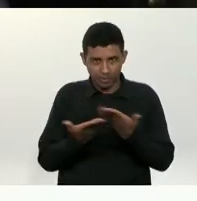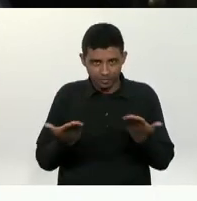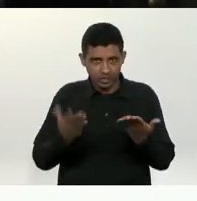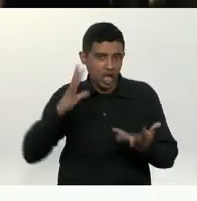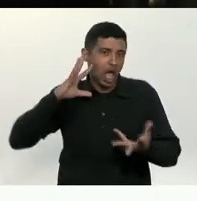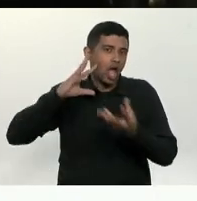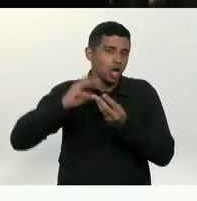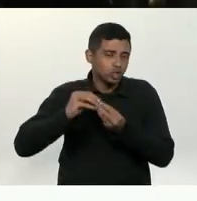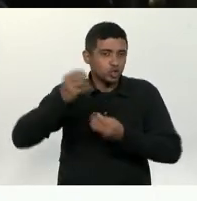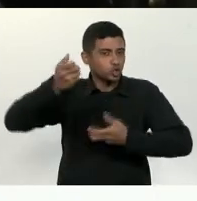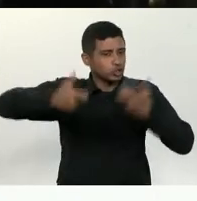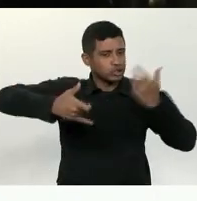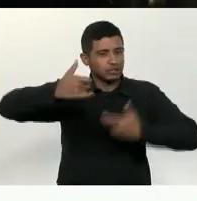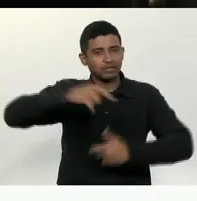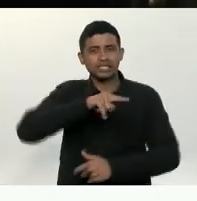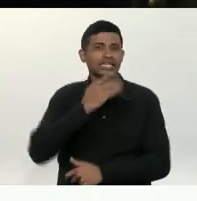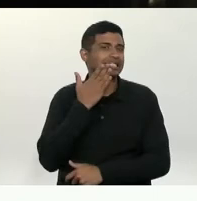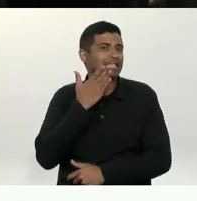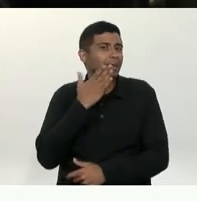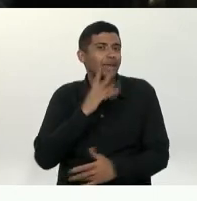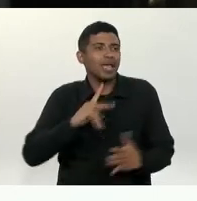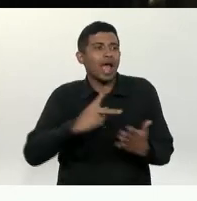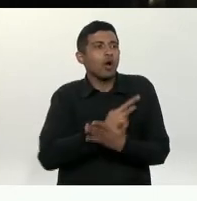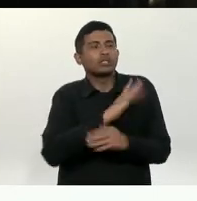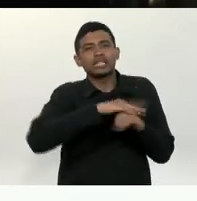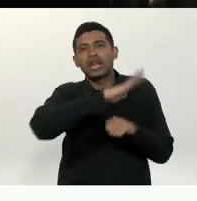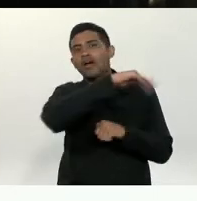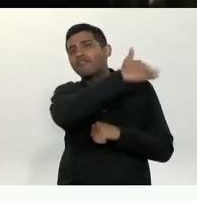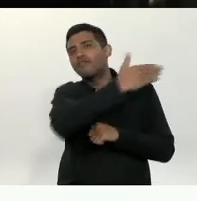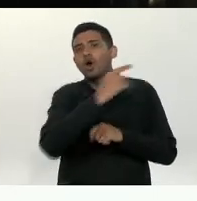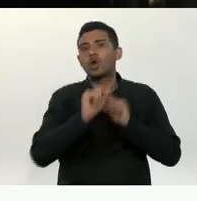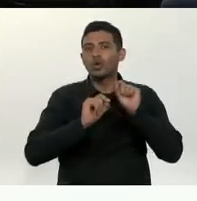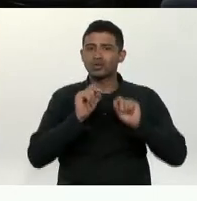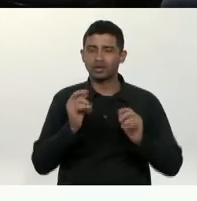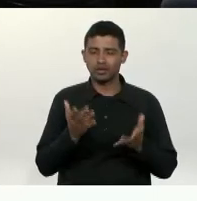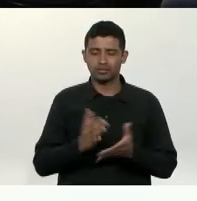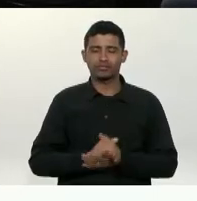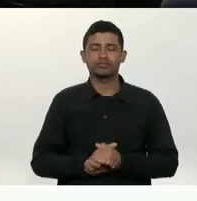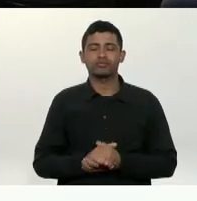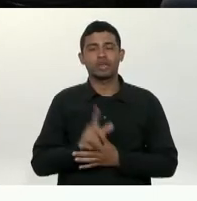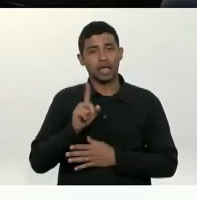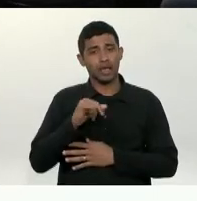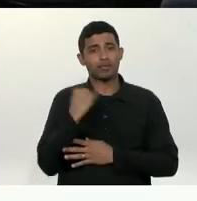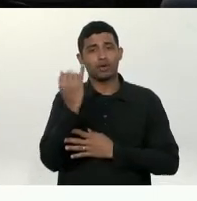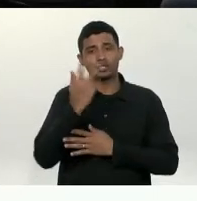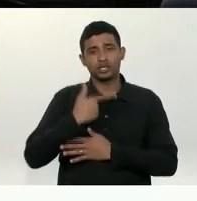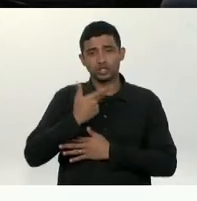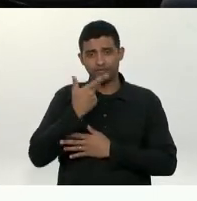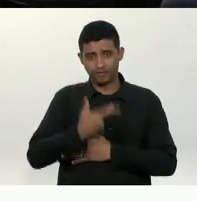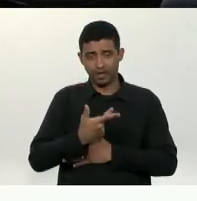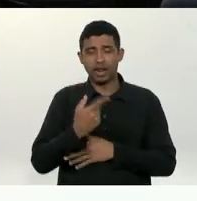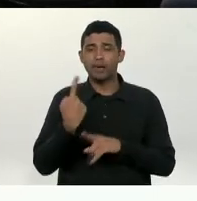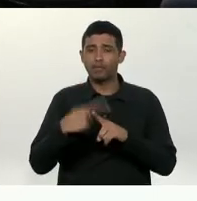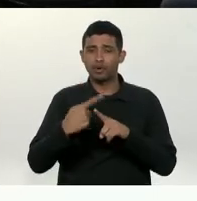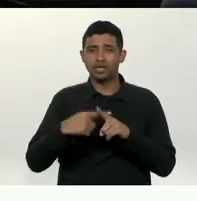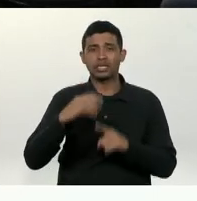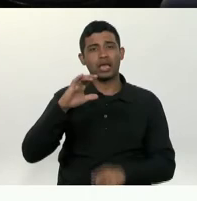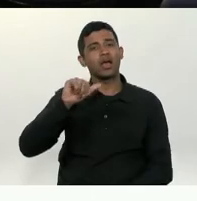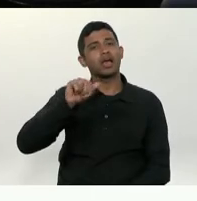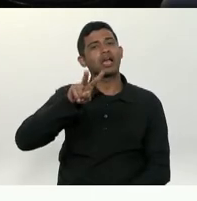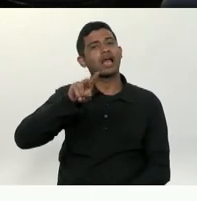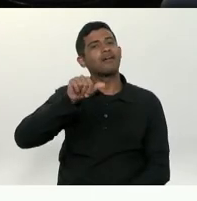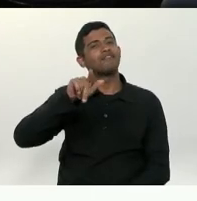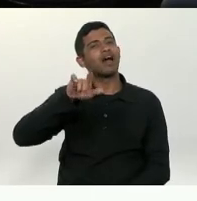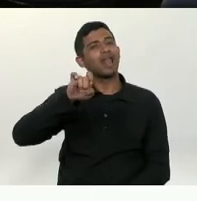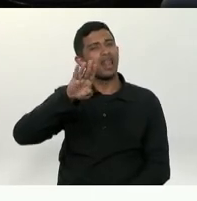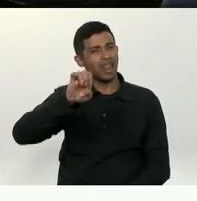está ocorrendo, né? Qual é o sentimento que está tendo aqui. É importante ser dito, presidente, que até o cavalete a SEG